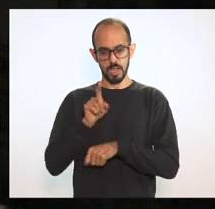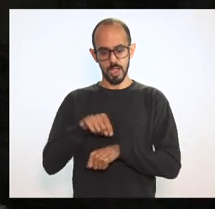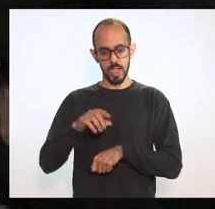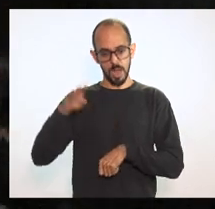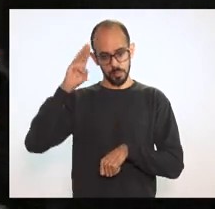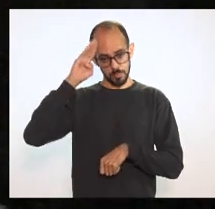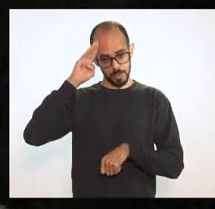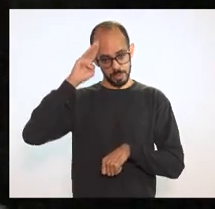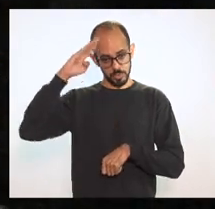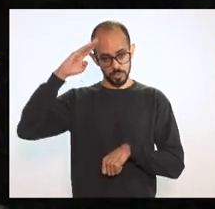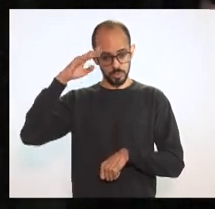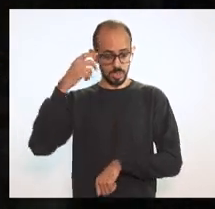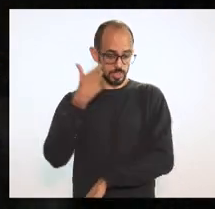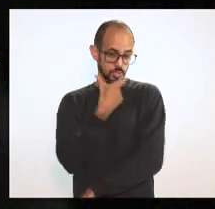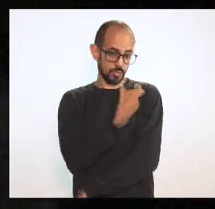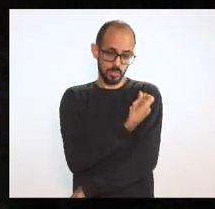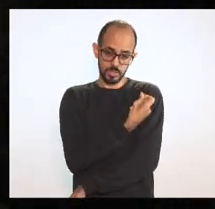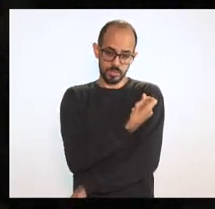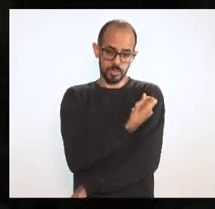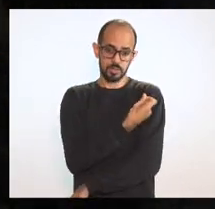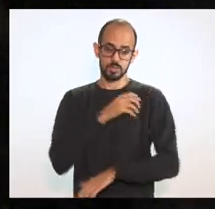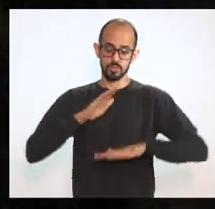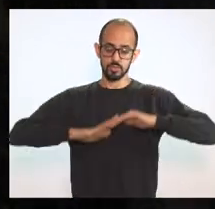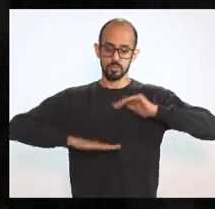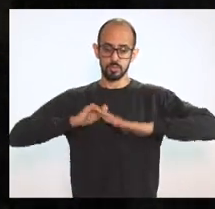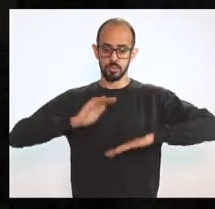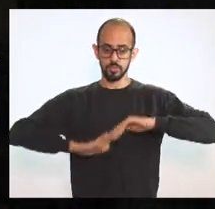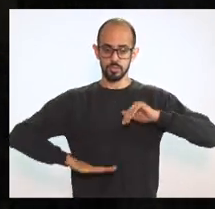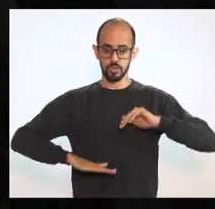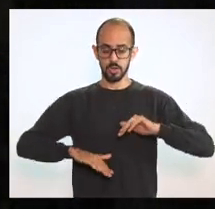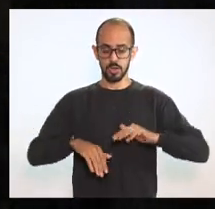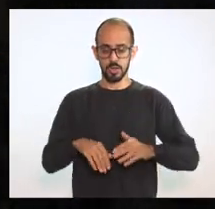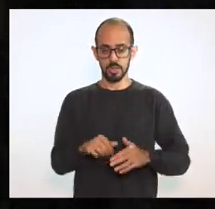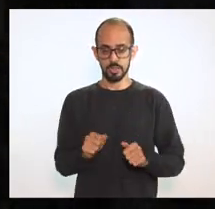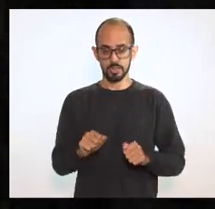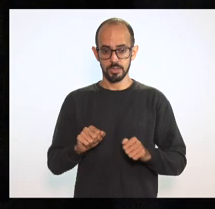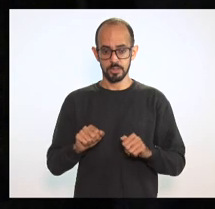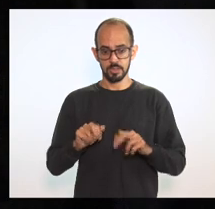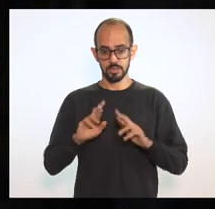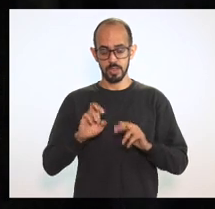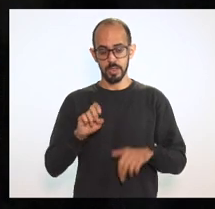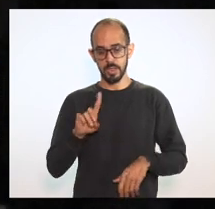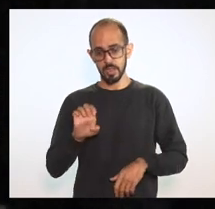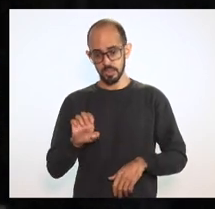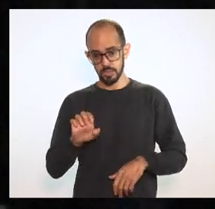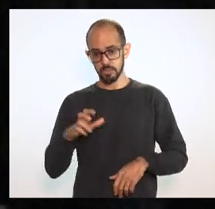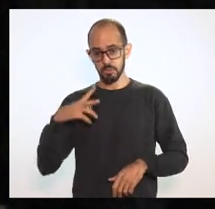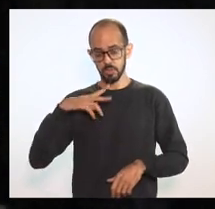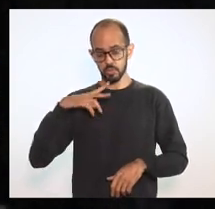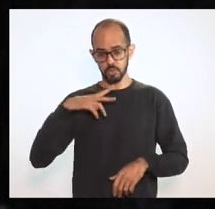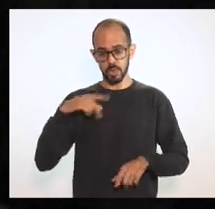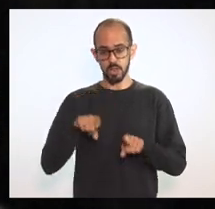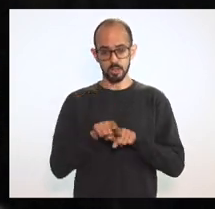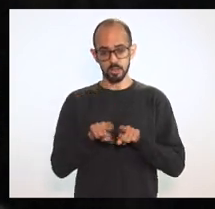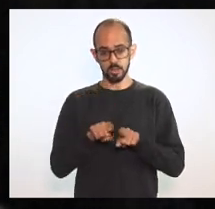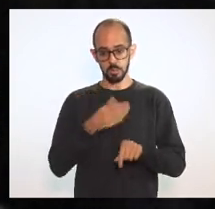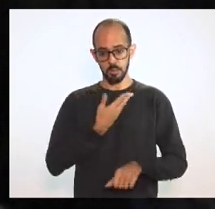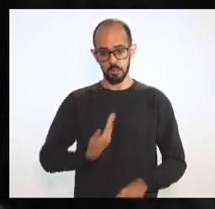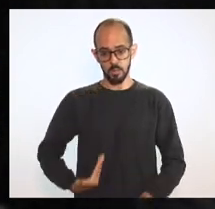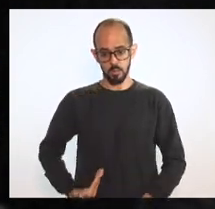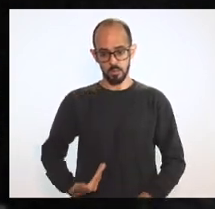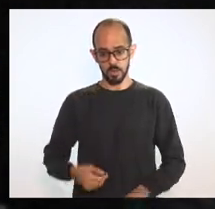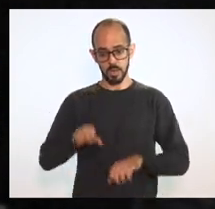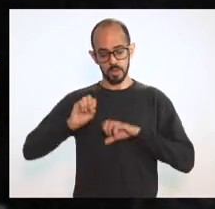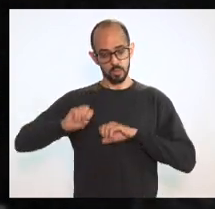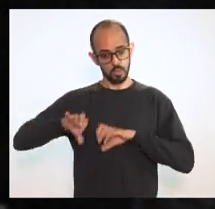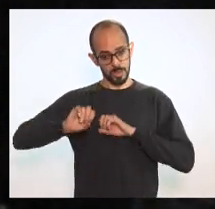na vacinação dos profissionais de educação, tanto da rede pública quanto da rede particular. Então, a